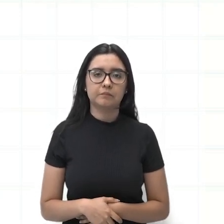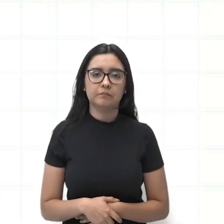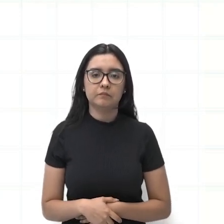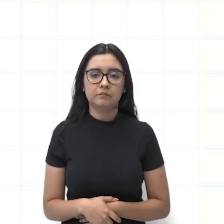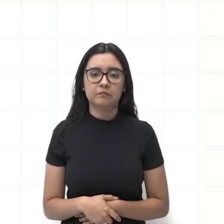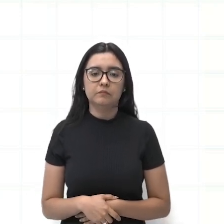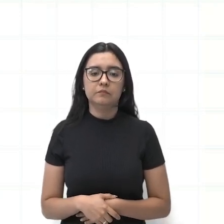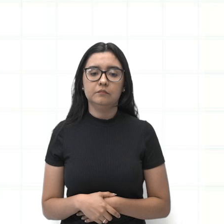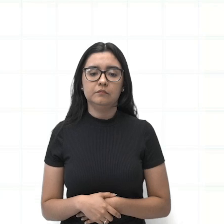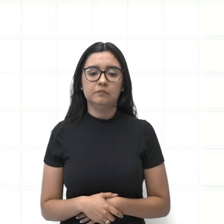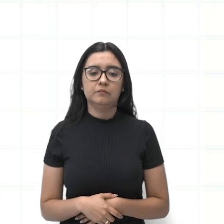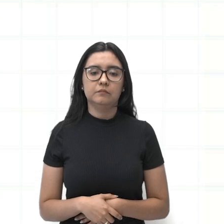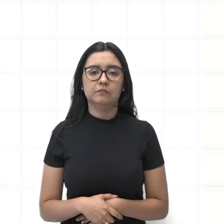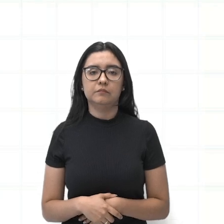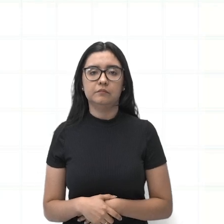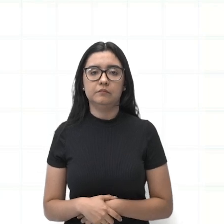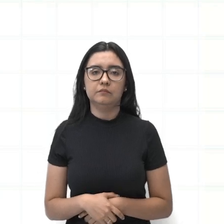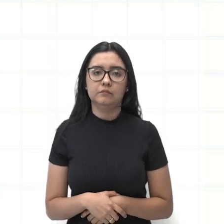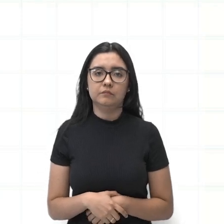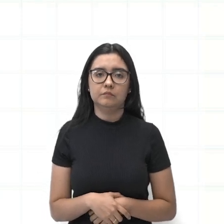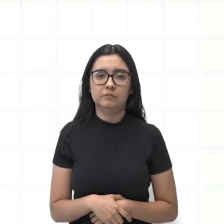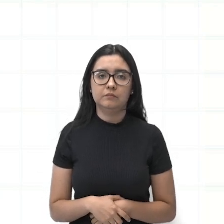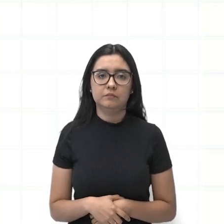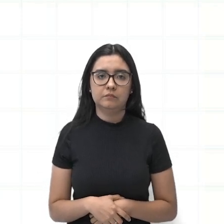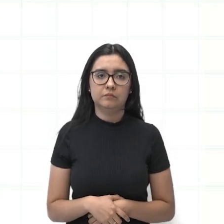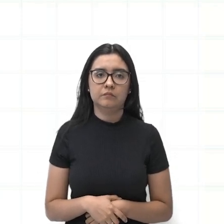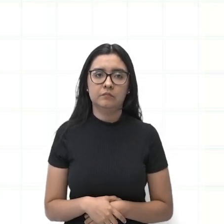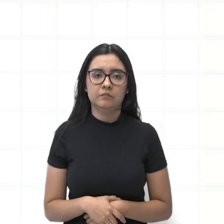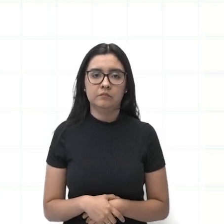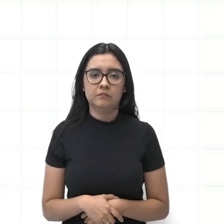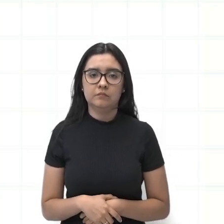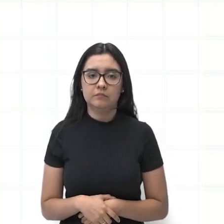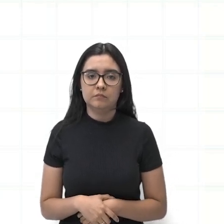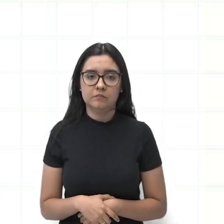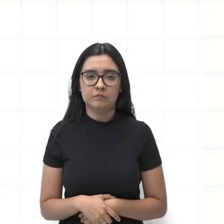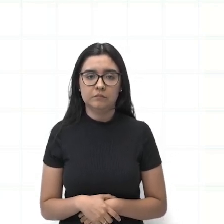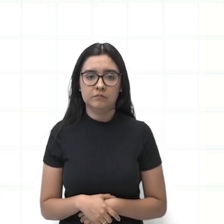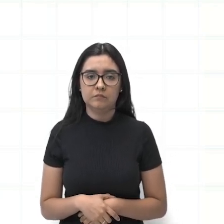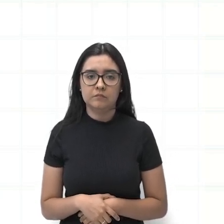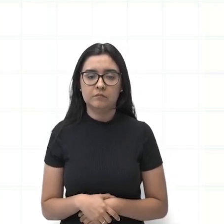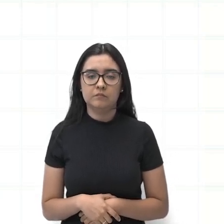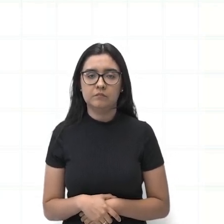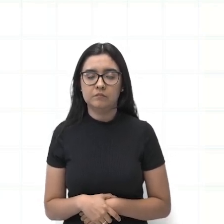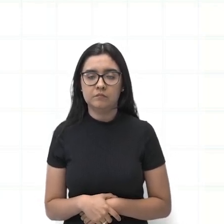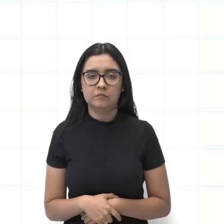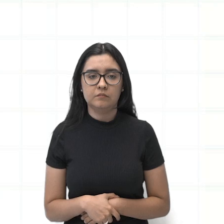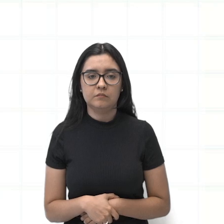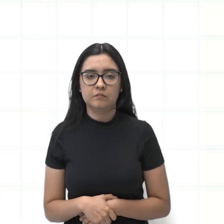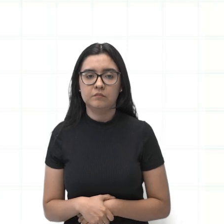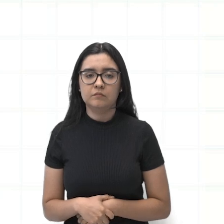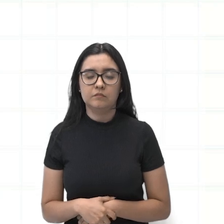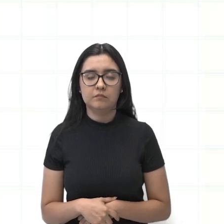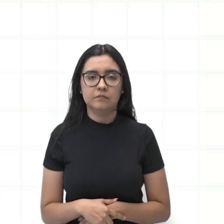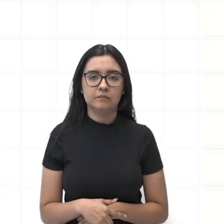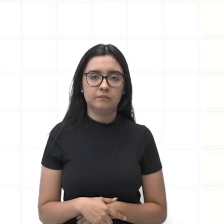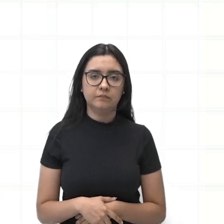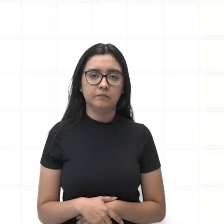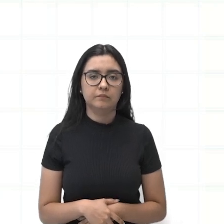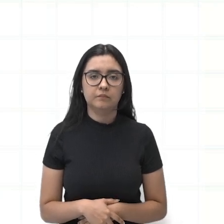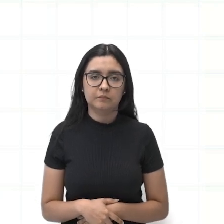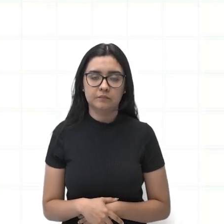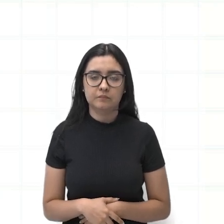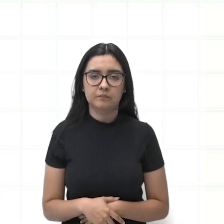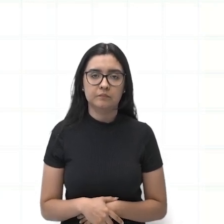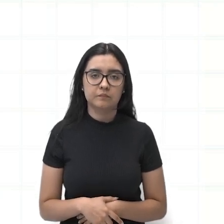quanto a você? Então, né, nesse primeiro diálogo. Hi, João. How is it going? Como você